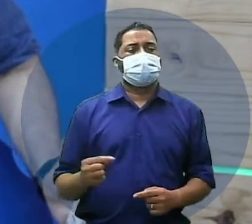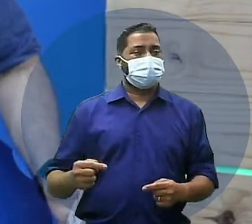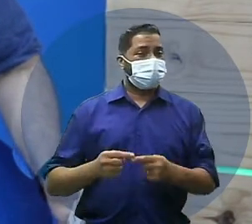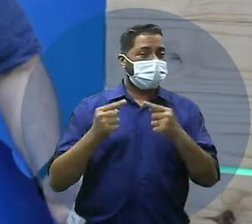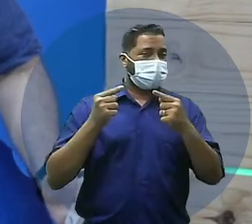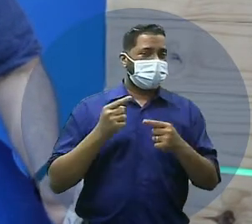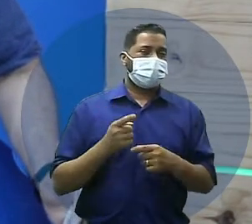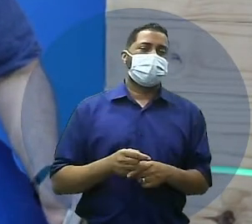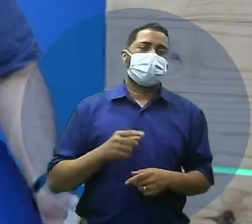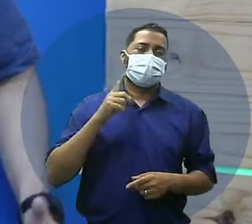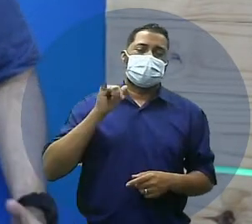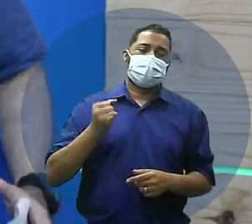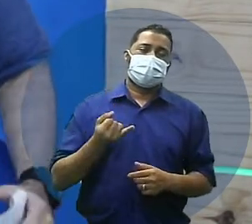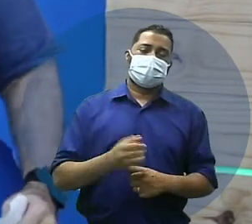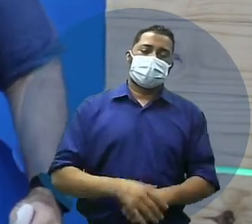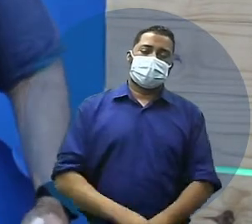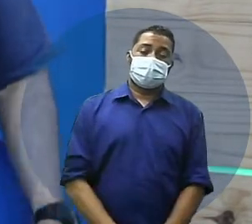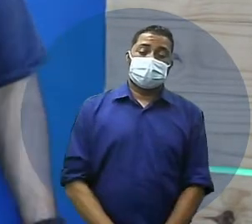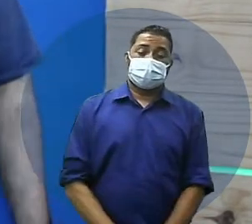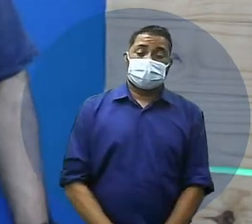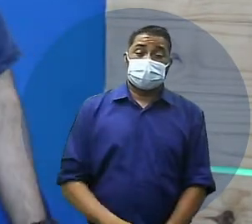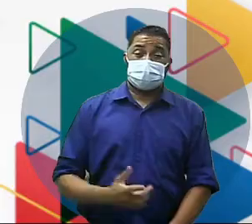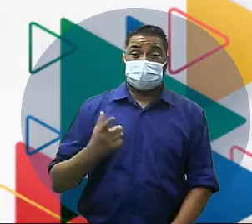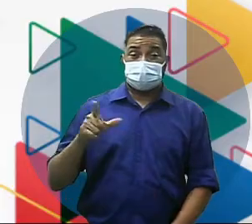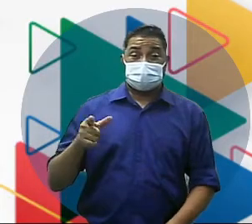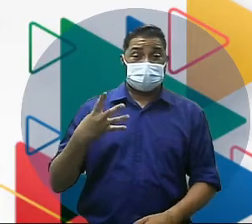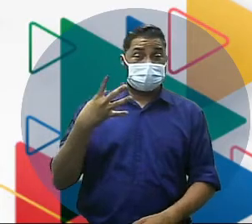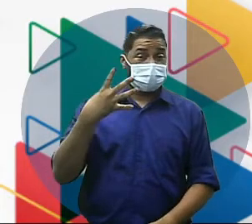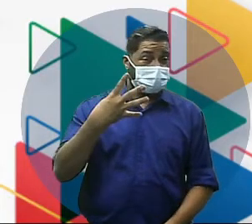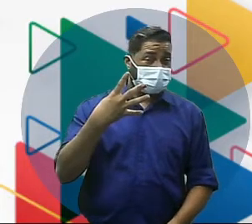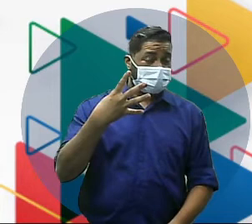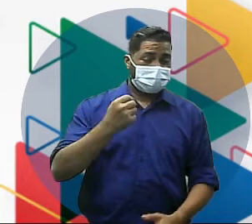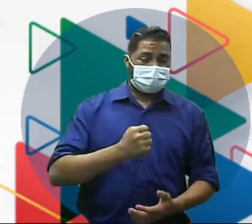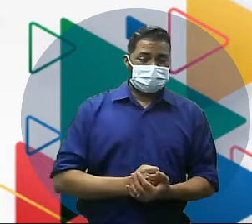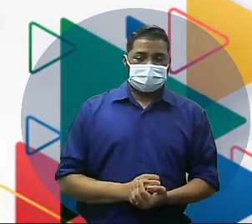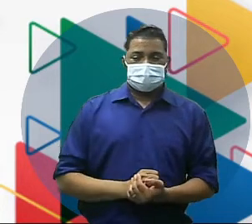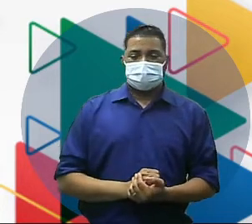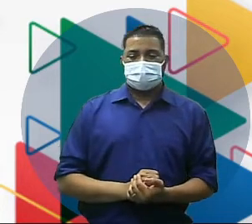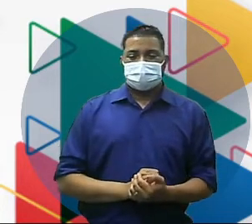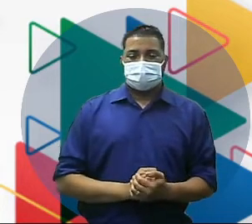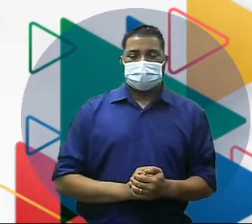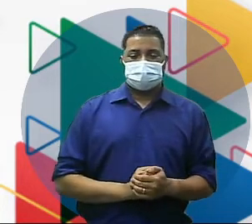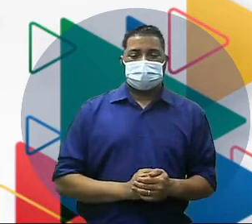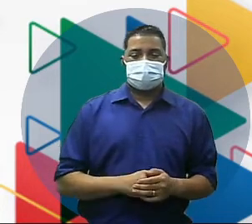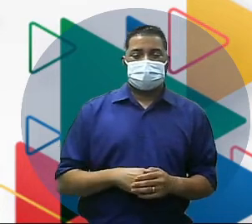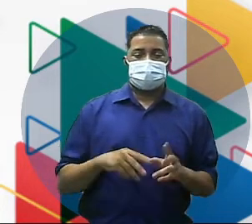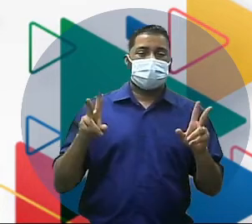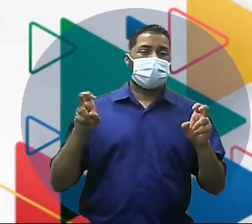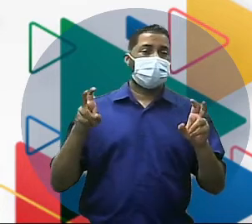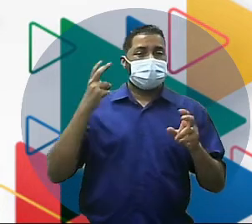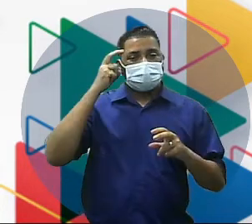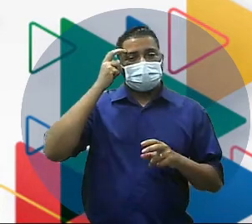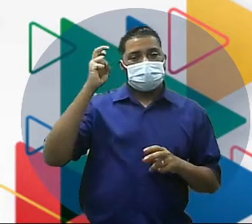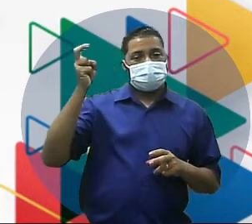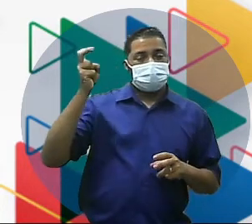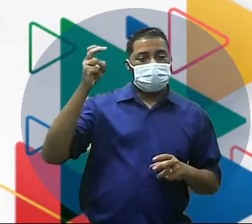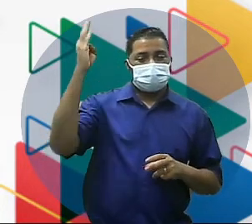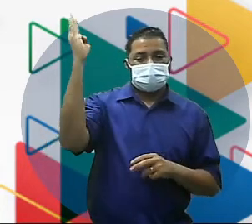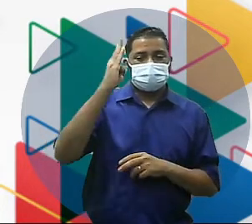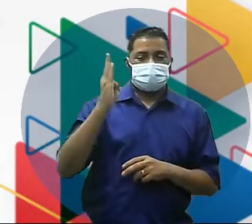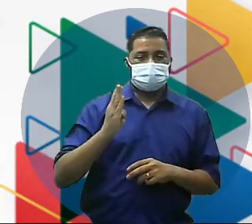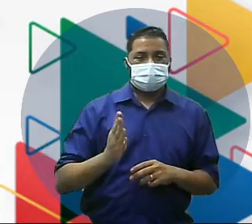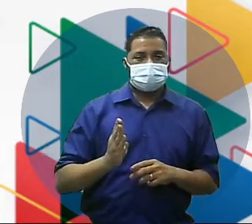com você, meu querido. Vamos para outra. Questão número 4. Uma questão sobre cultura brasileira. Olha